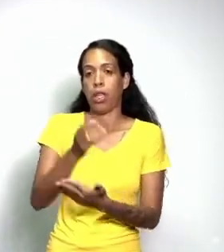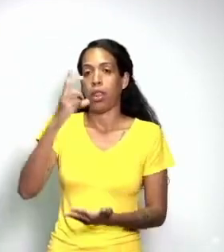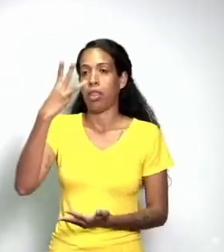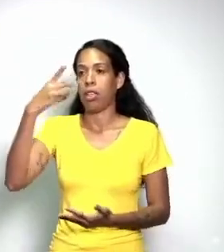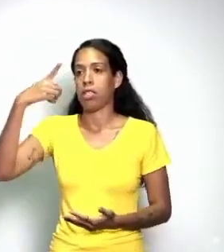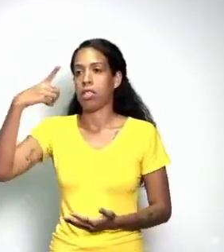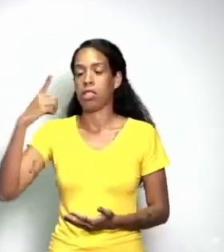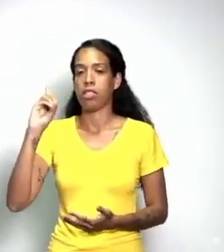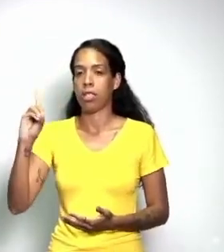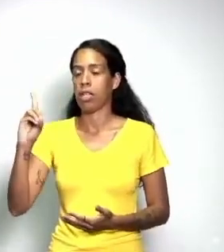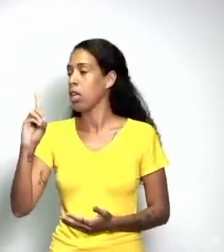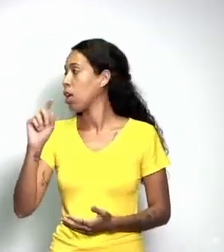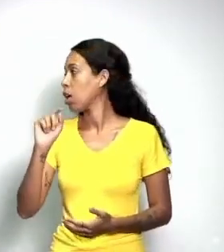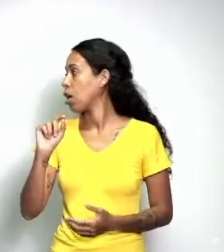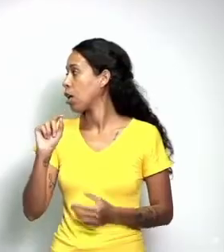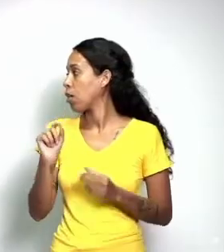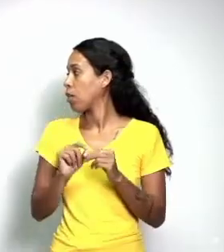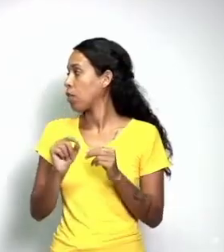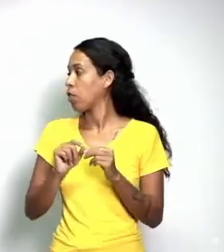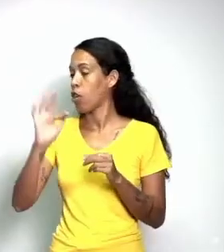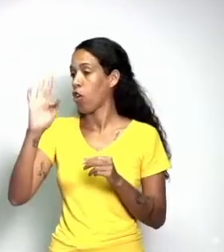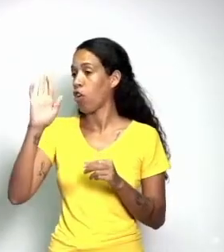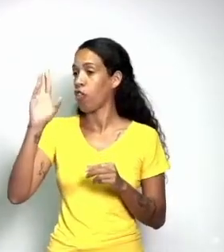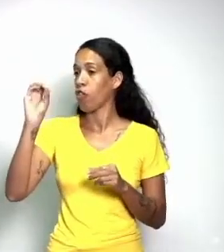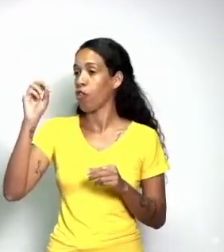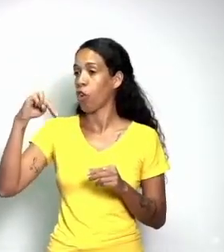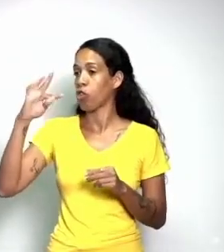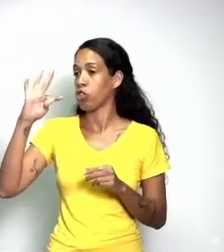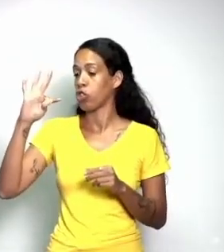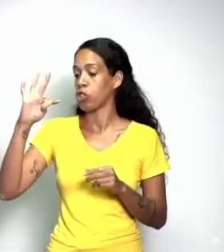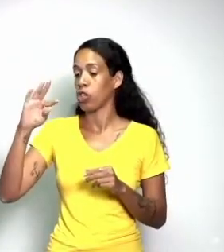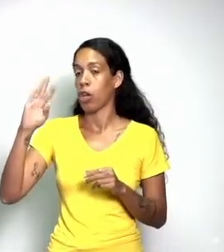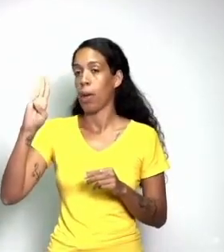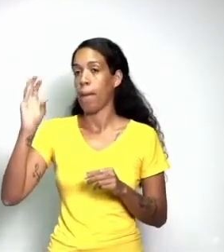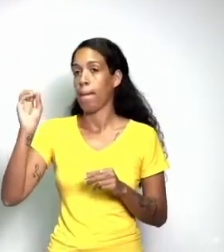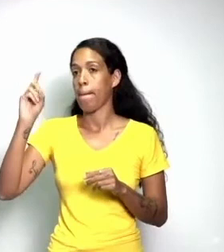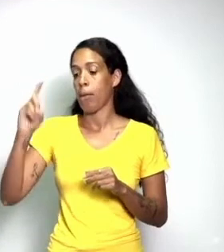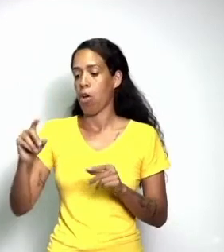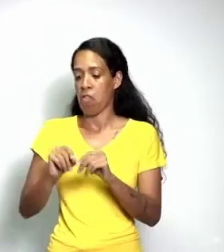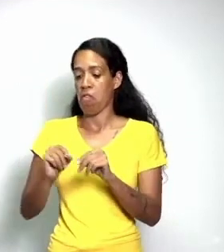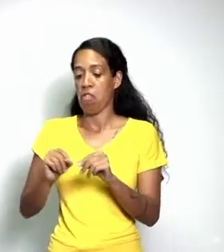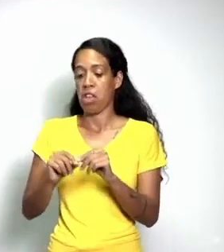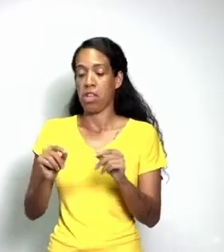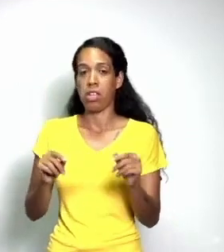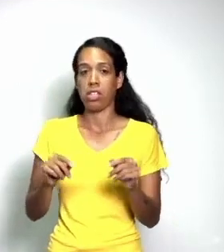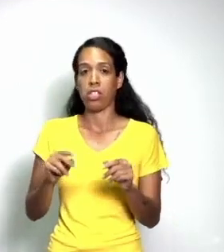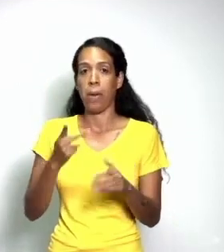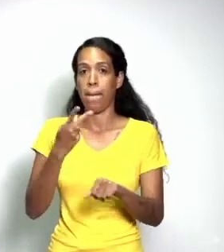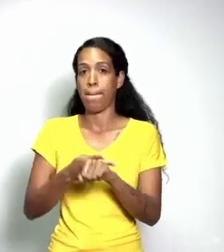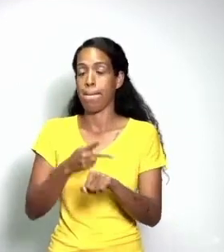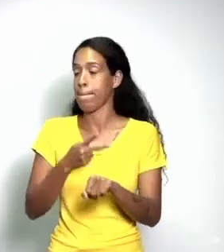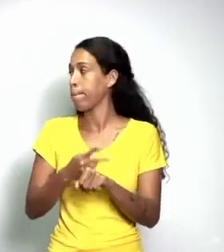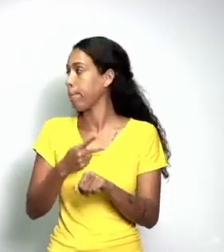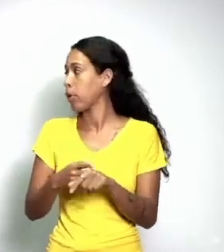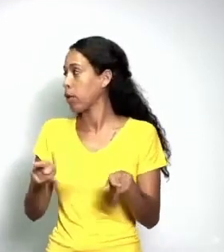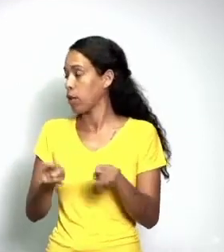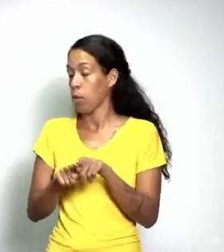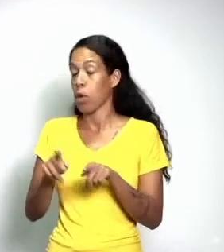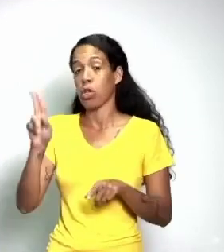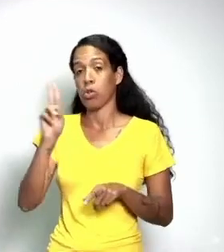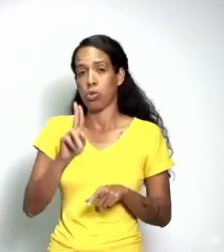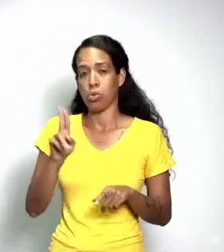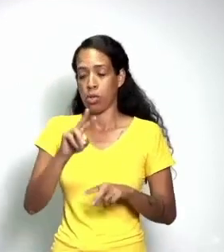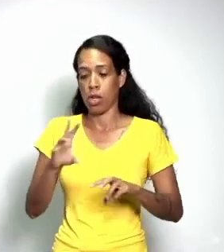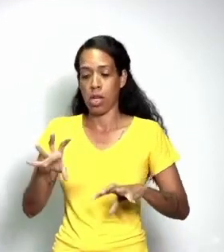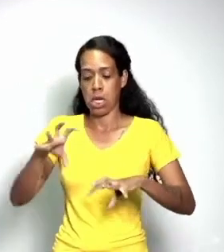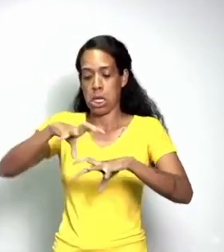as primeiras coisas que eles fizeram foi um front box desse, que é extremamente útil. de plástico, também já com essa